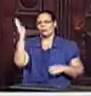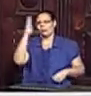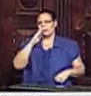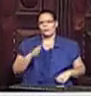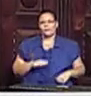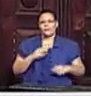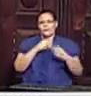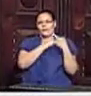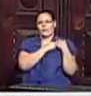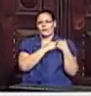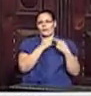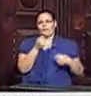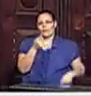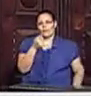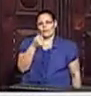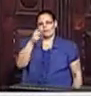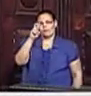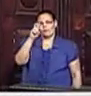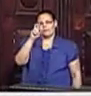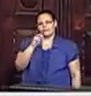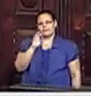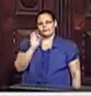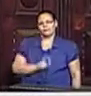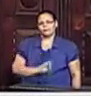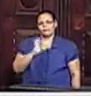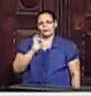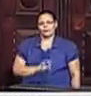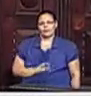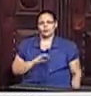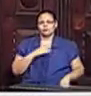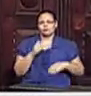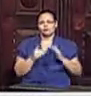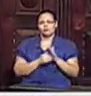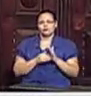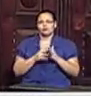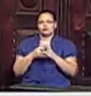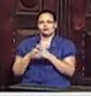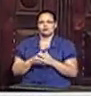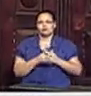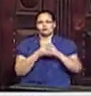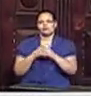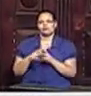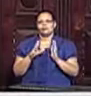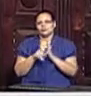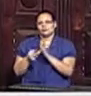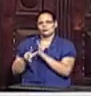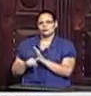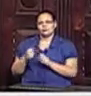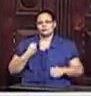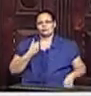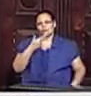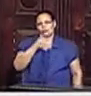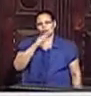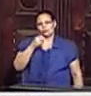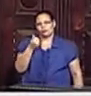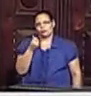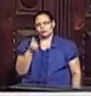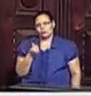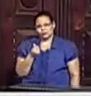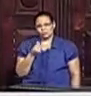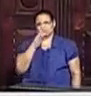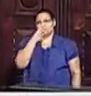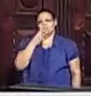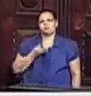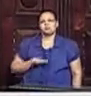por quase 50% de todo o roubo de carga no país. Os números em 2016 são alarmantes e esses